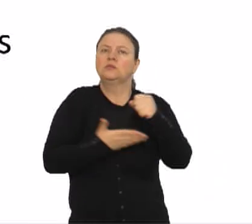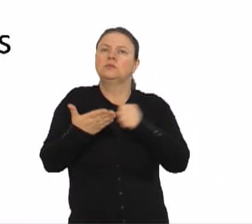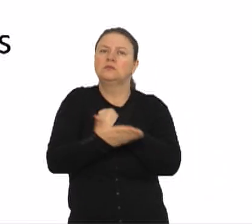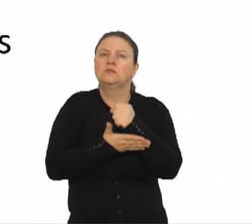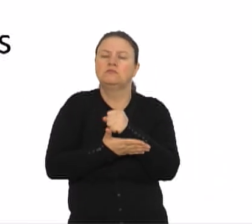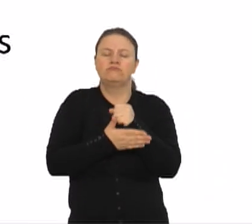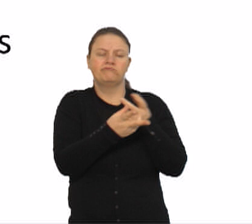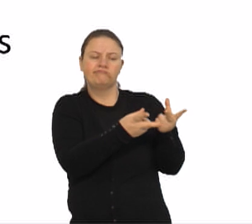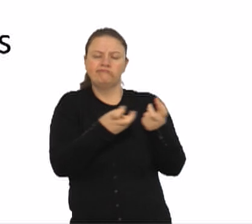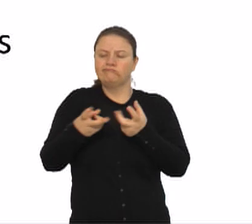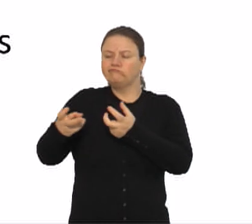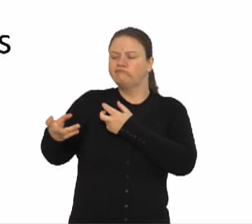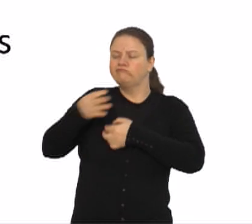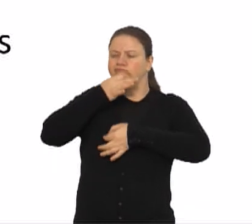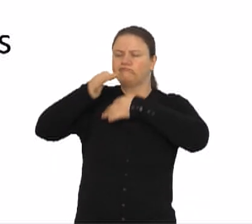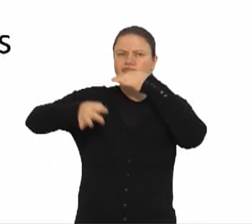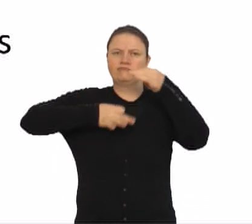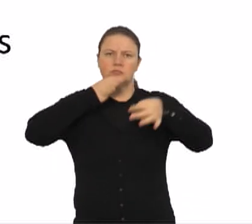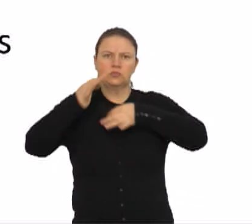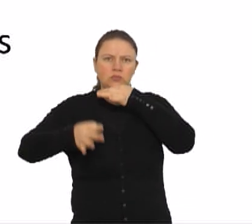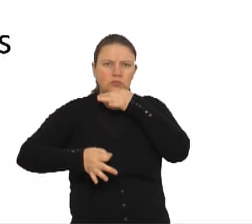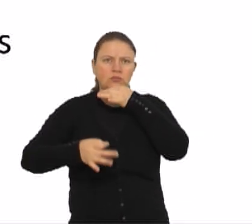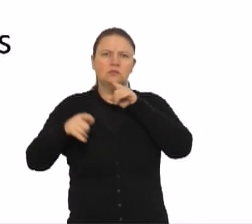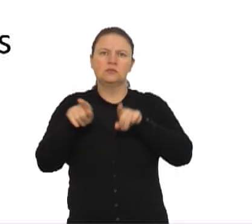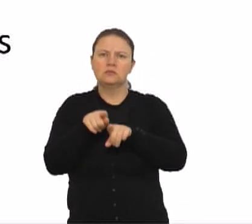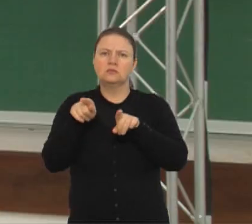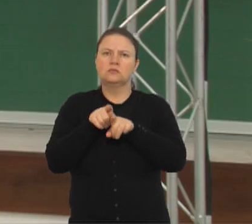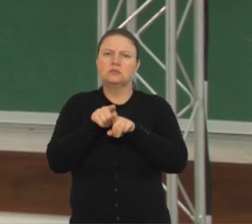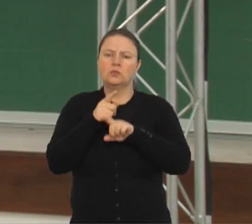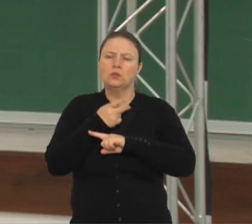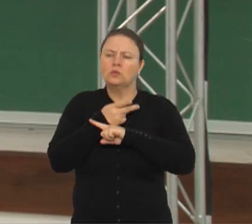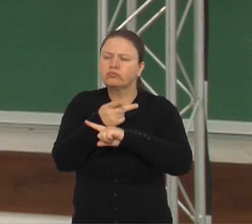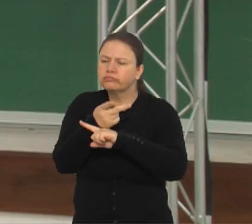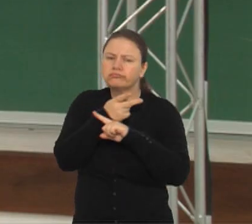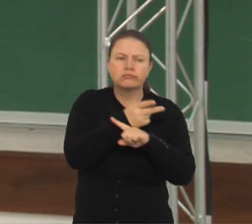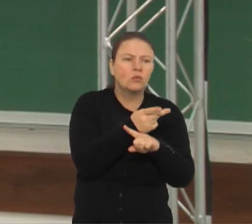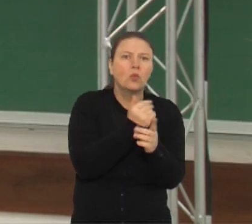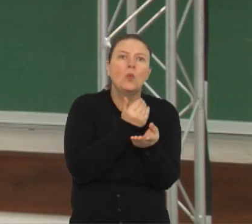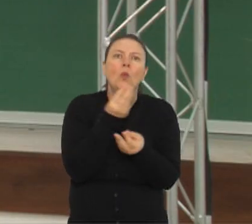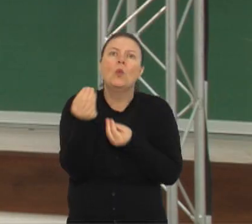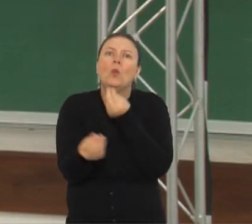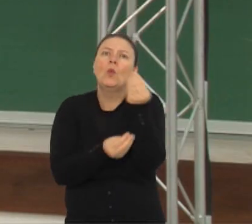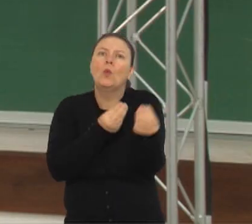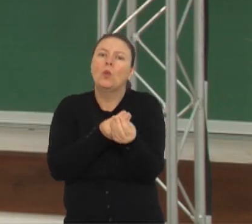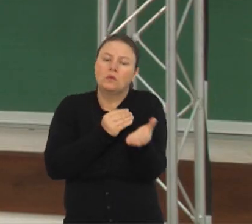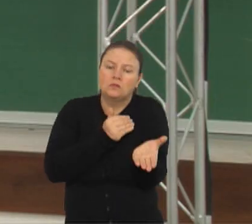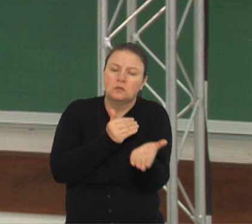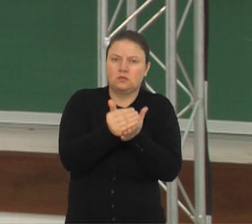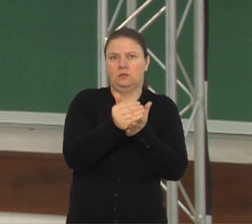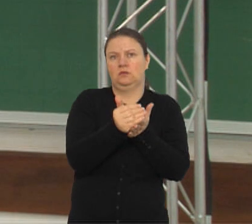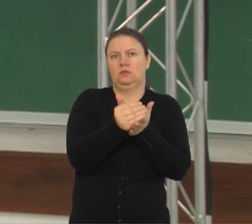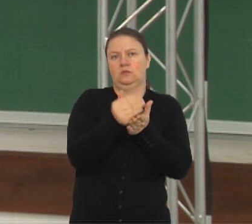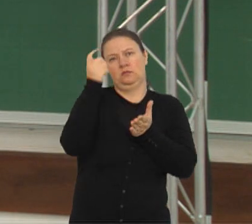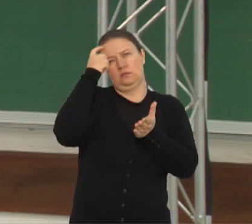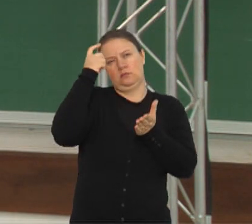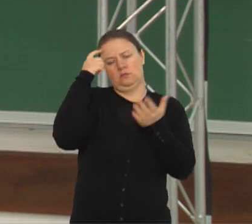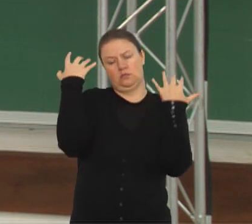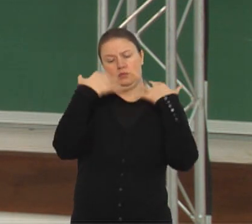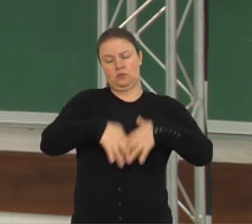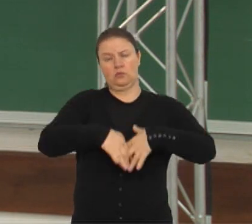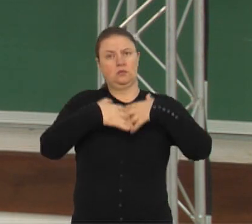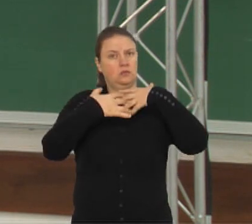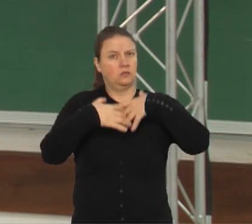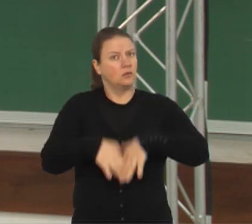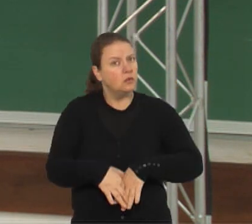argumentos, procurando os pressupostos, o começo dela. Uma reflexão